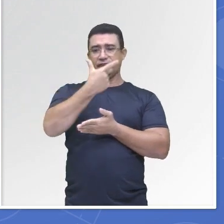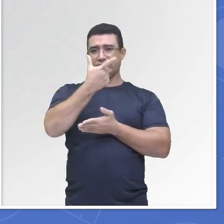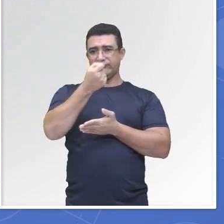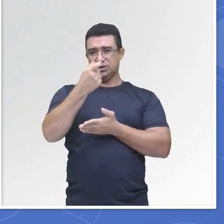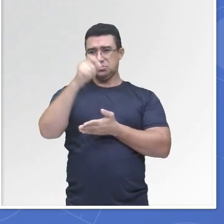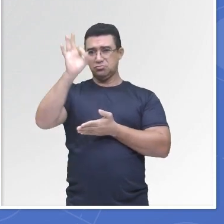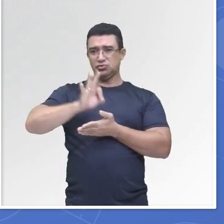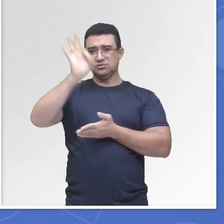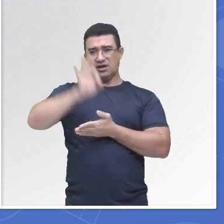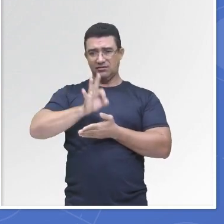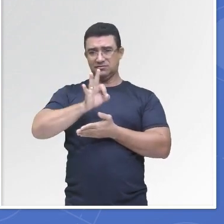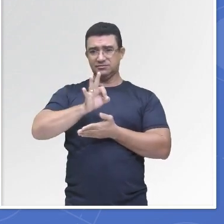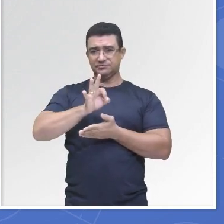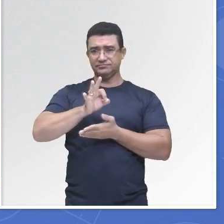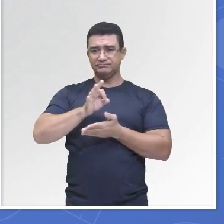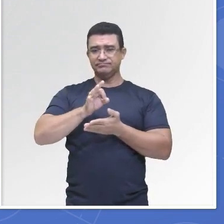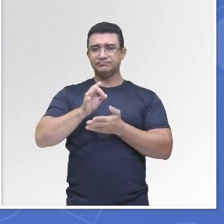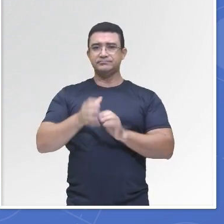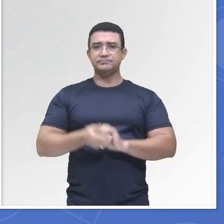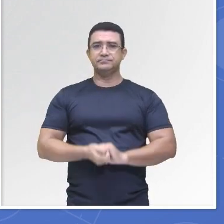Em 21 de dezembro de